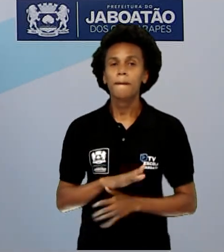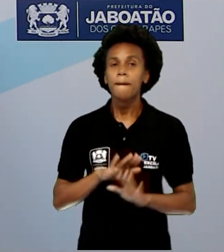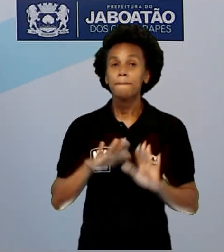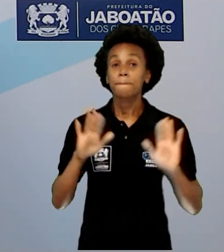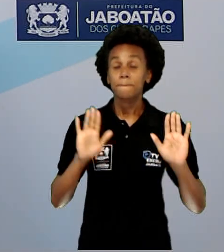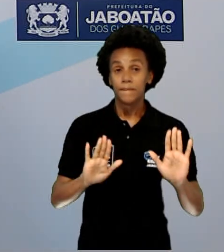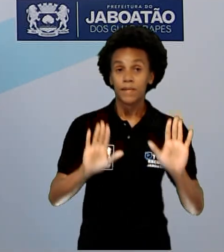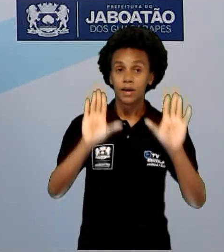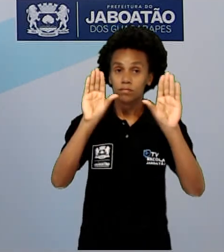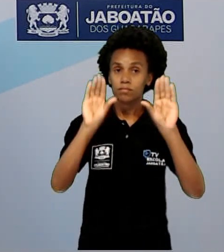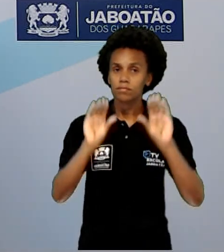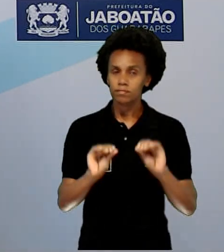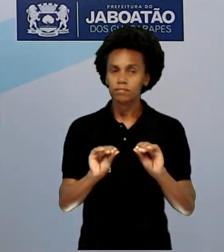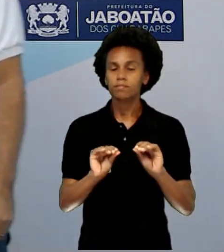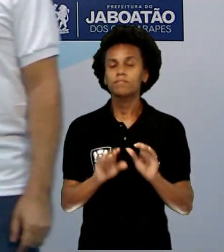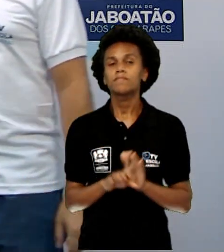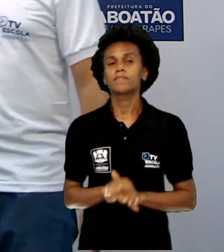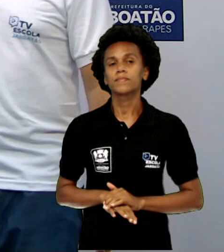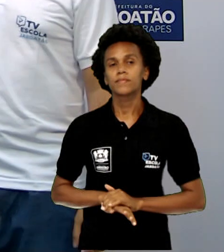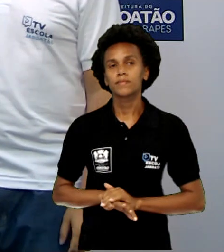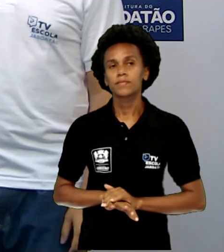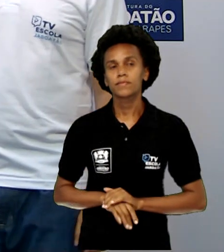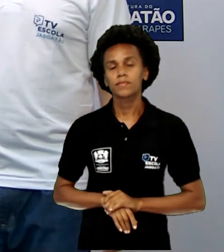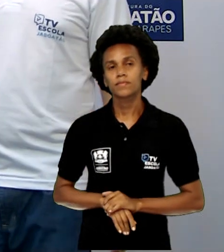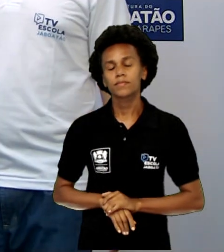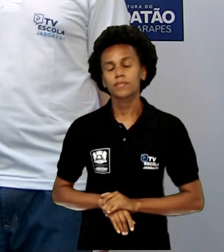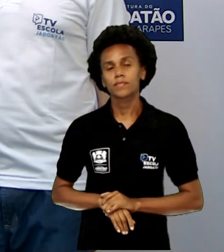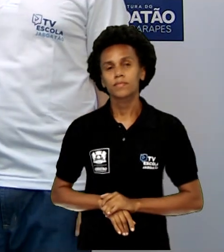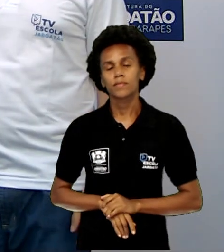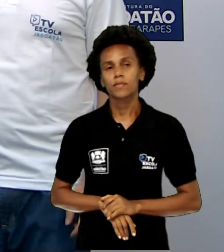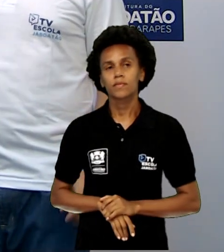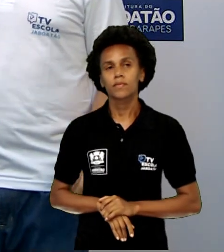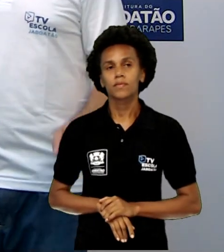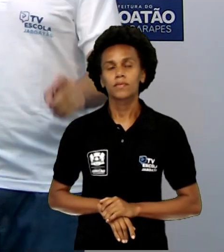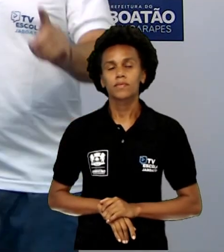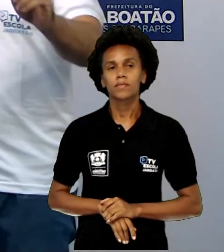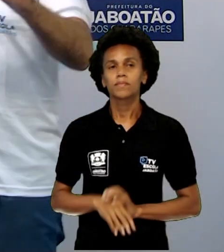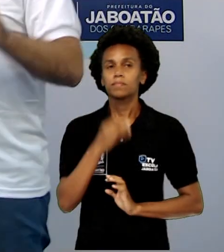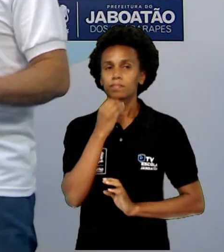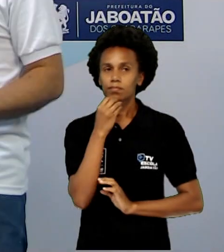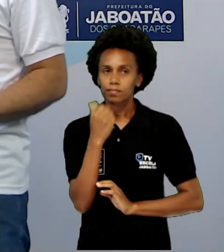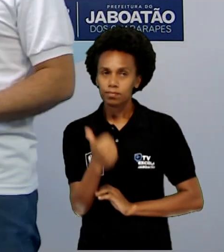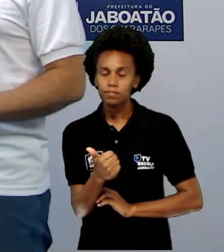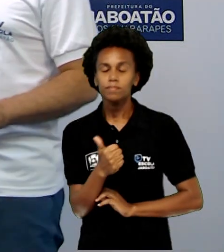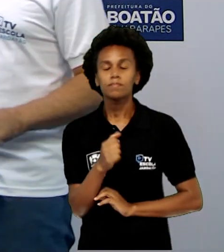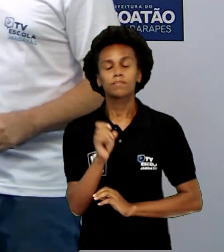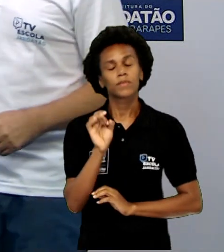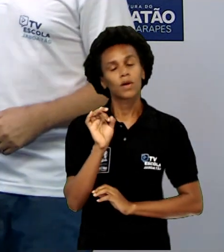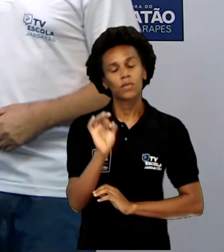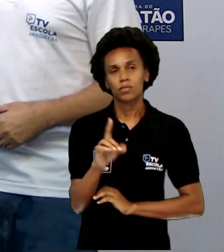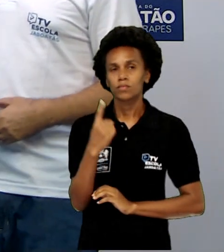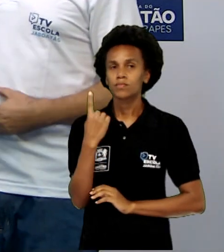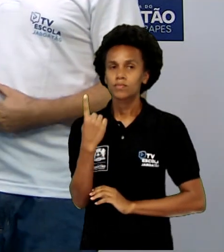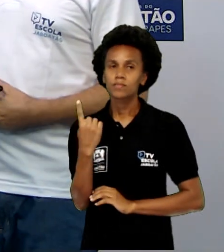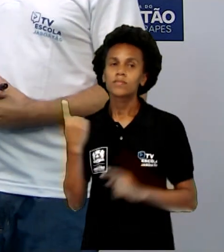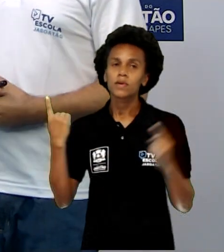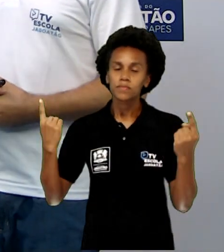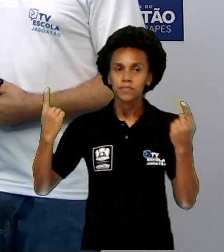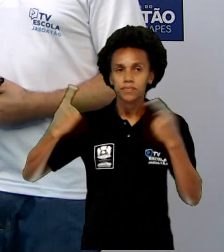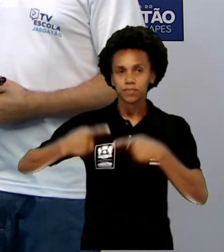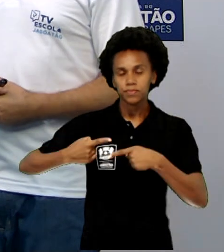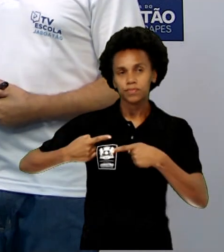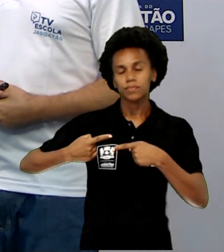menos 5 vezes x menos 2 igual a zero. Beleza, pessoal? Eu tenho só mais uma coisa para vocês, que é um